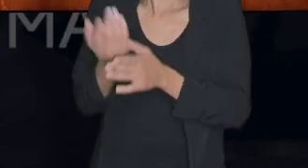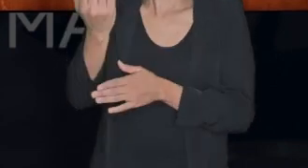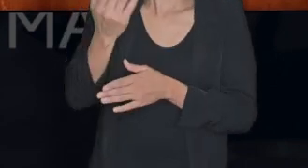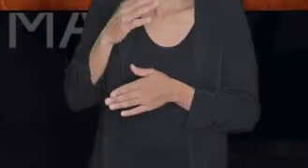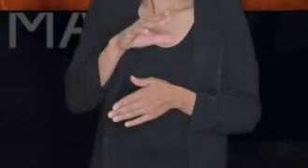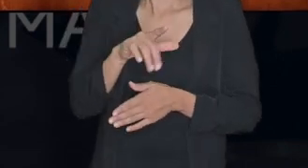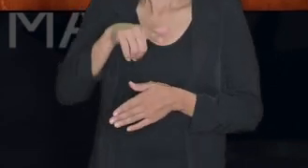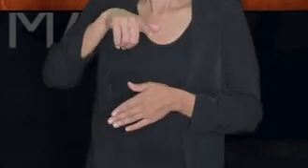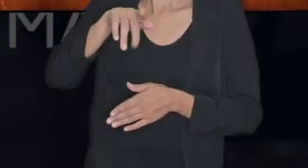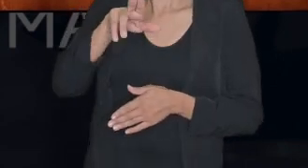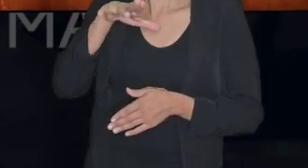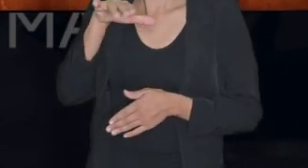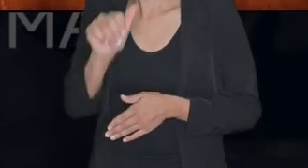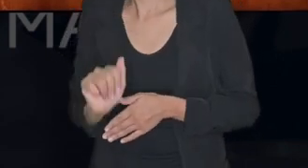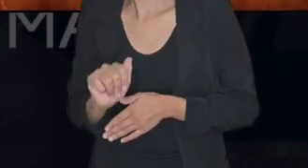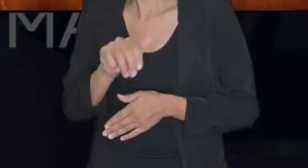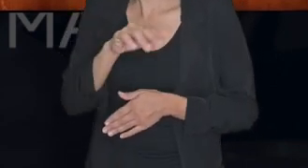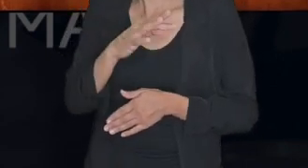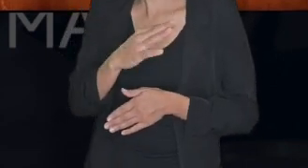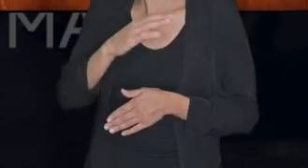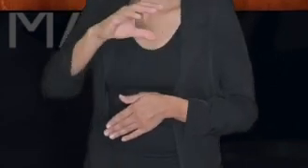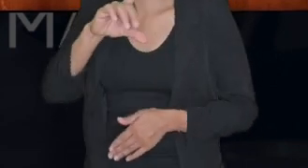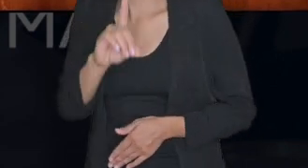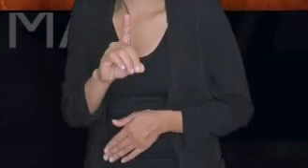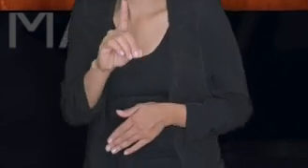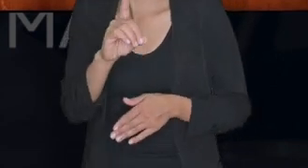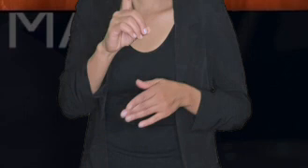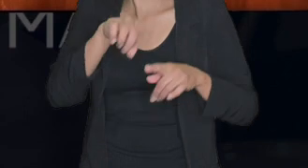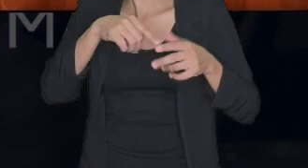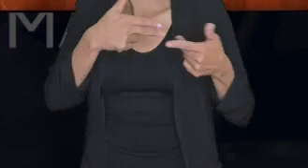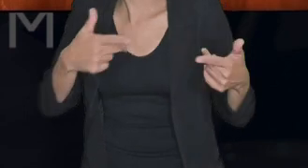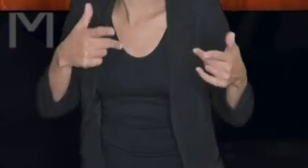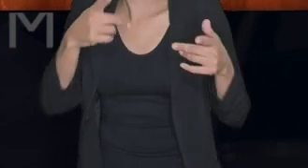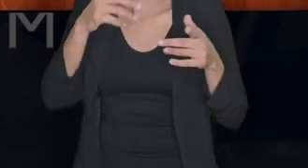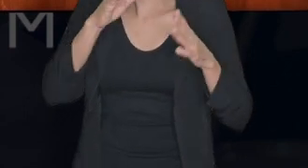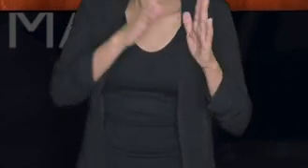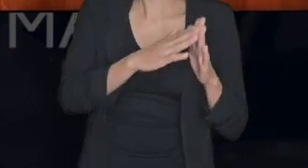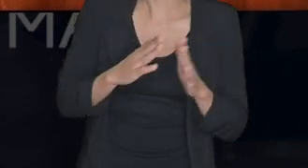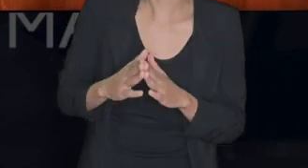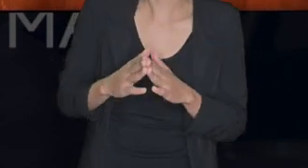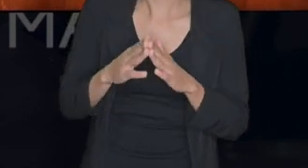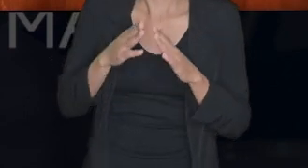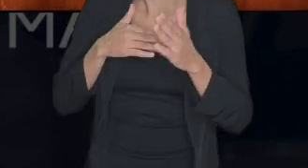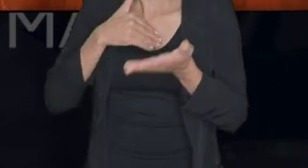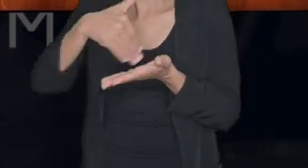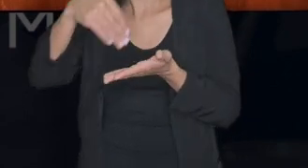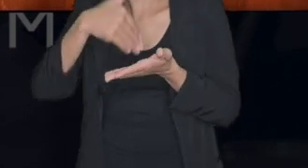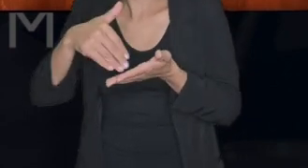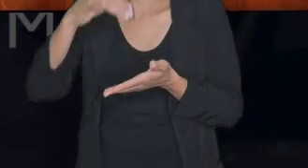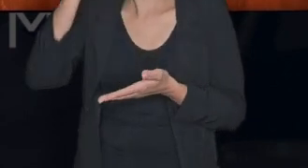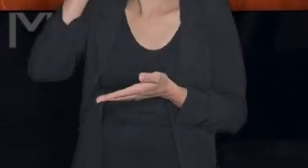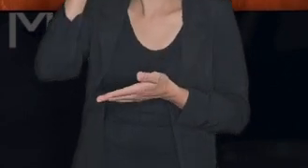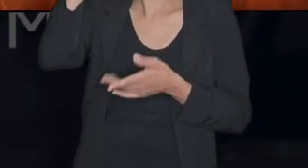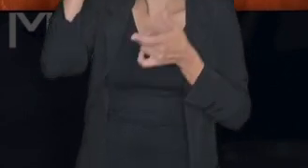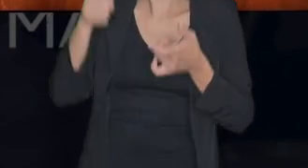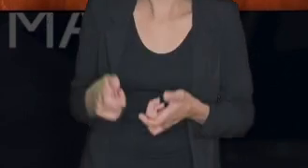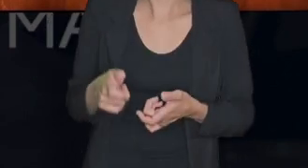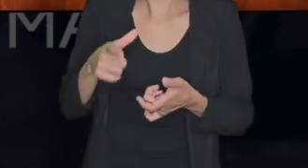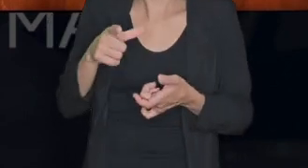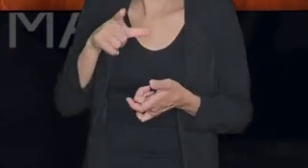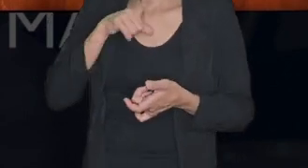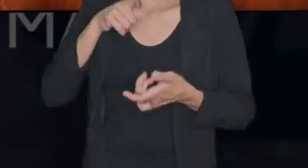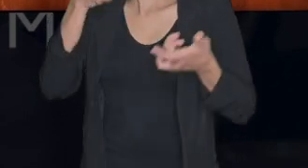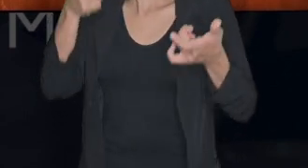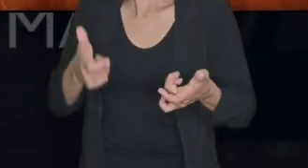aos bens imóveis para a Secretaria de Estado, Secretaria de Fazenda do Estado onde é situado o imóvel, qual é a vantagem? A vantagem é